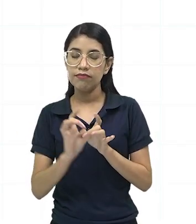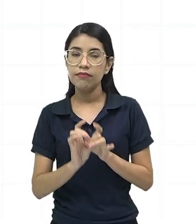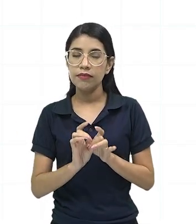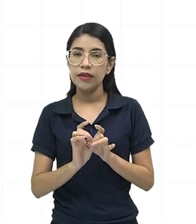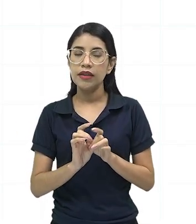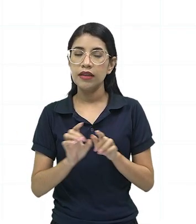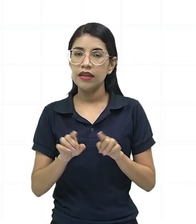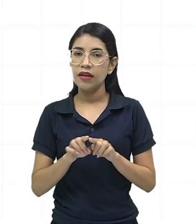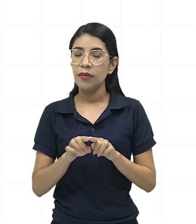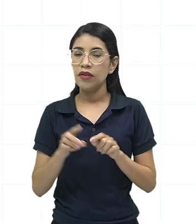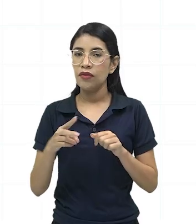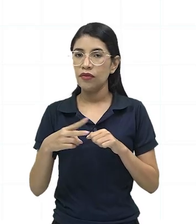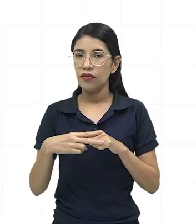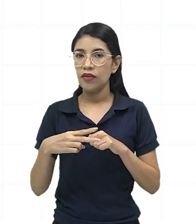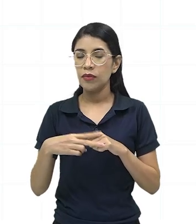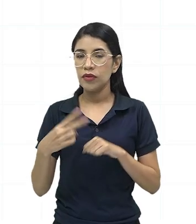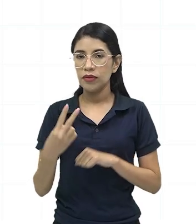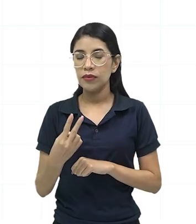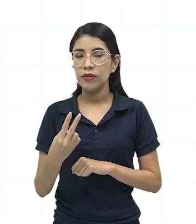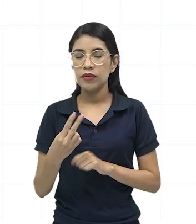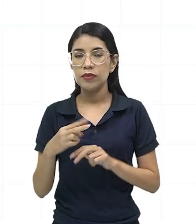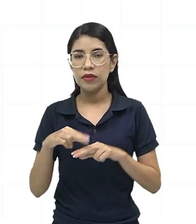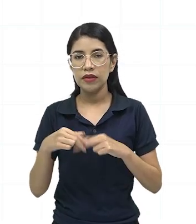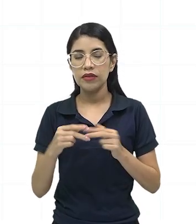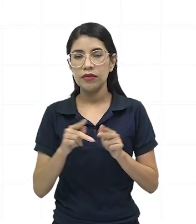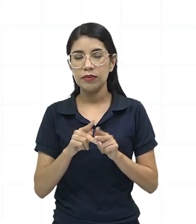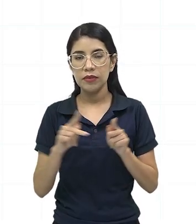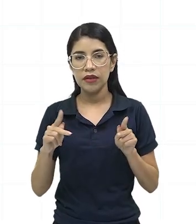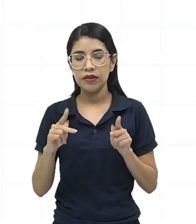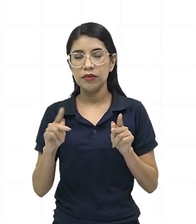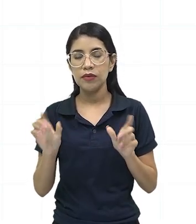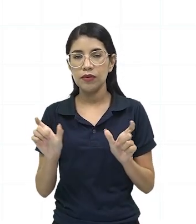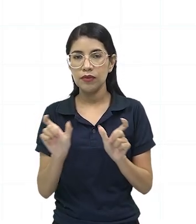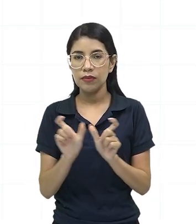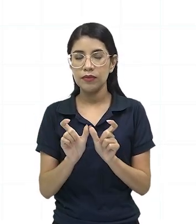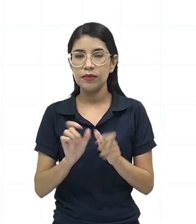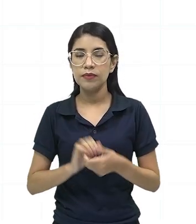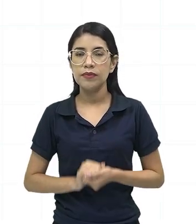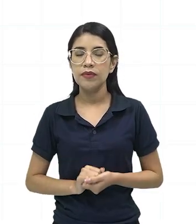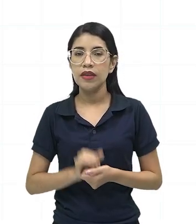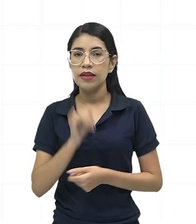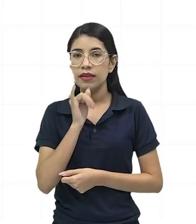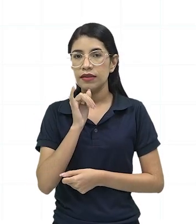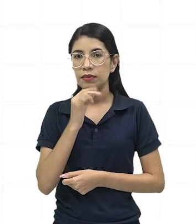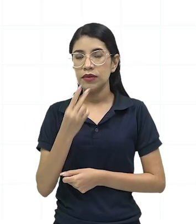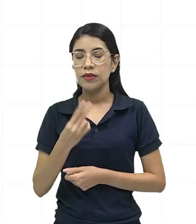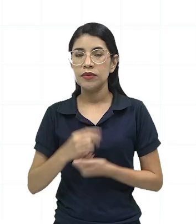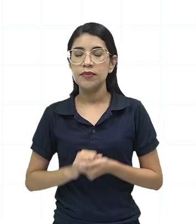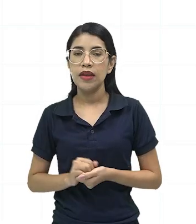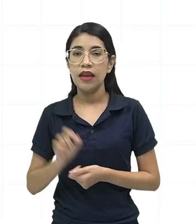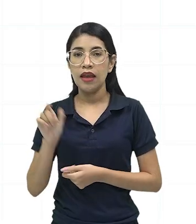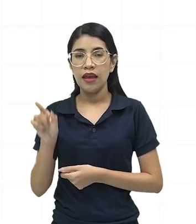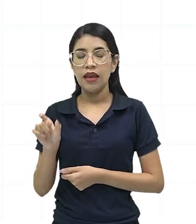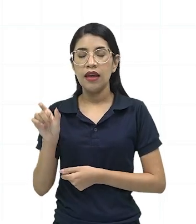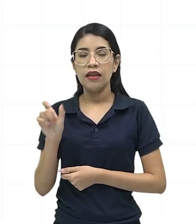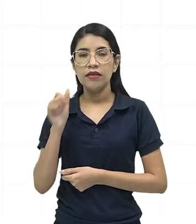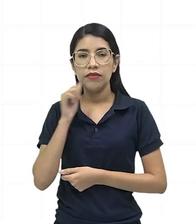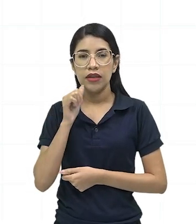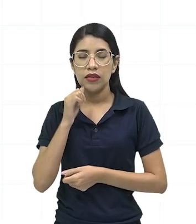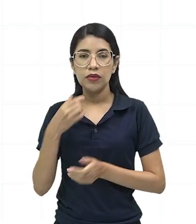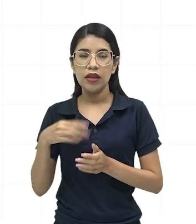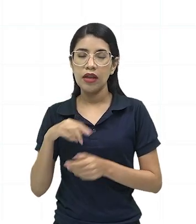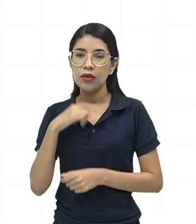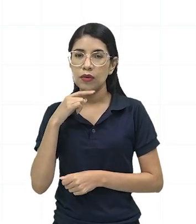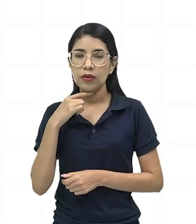tem mais de um verbo, tem um período composto, né? Lá no exemplo 2, ela não chegou a tempo, logo perdeu